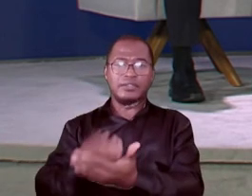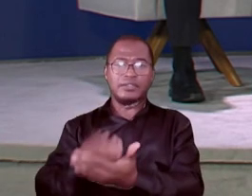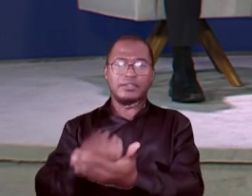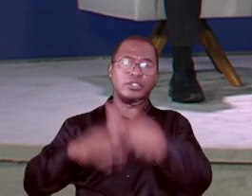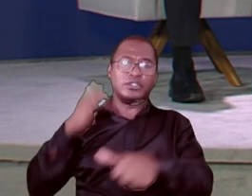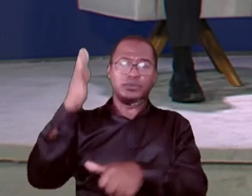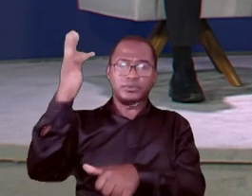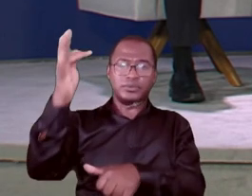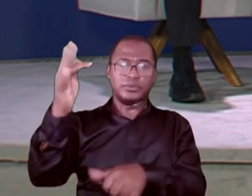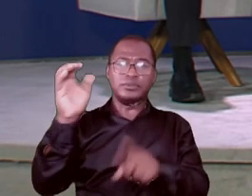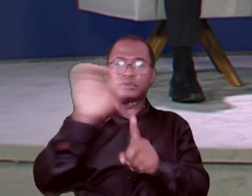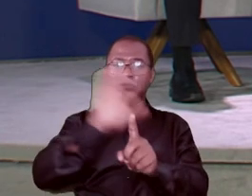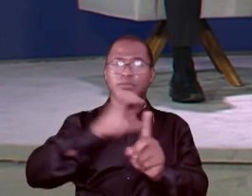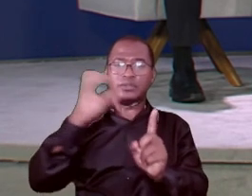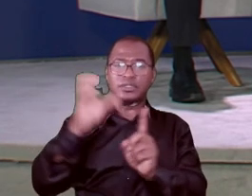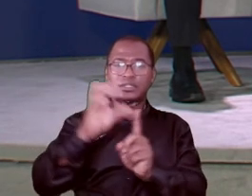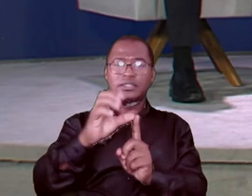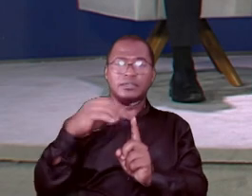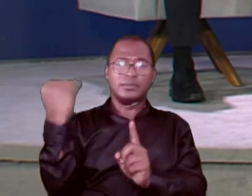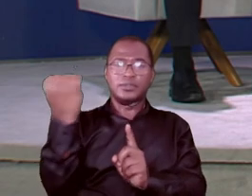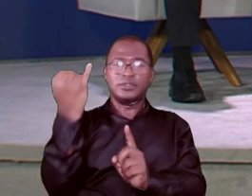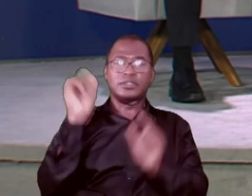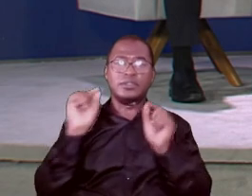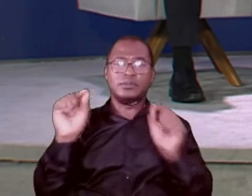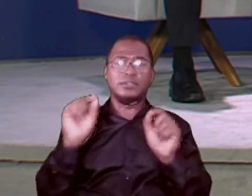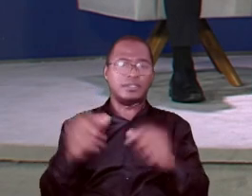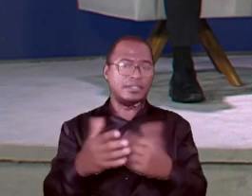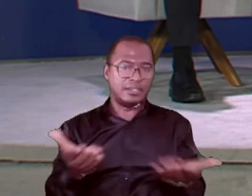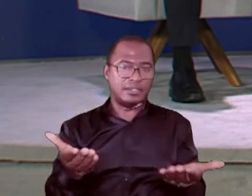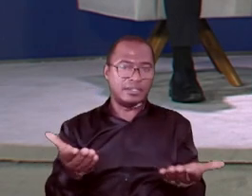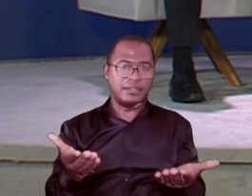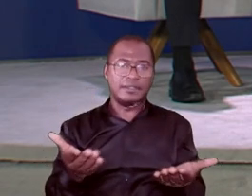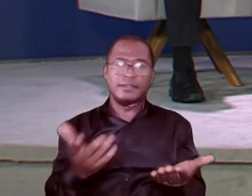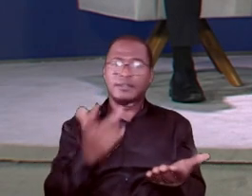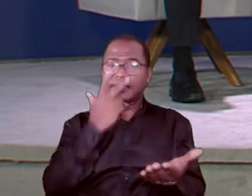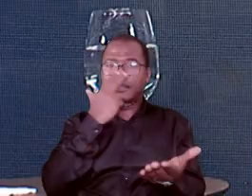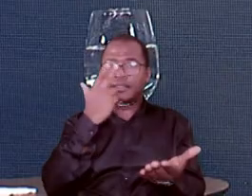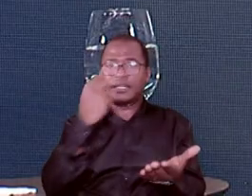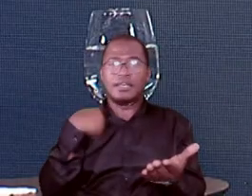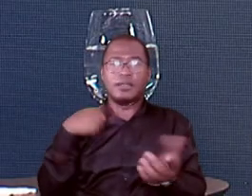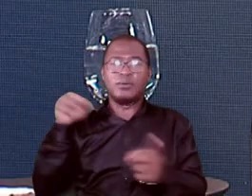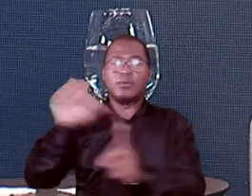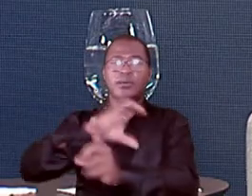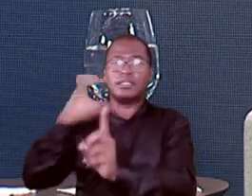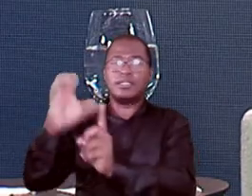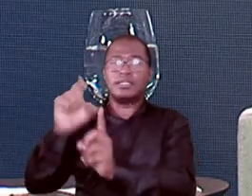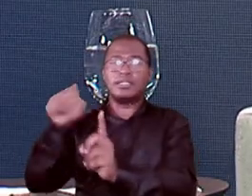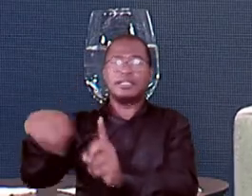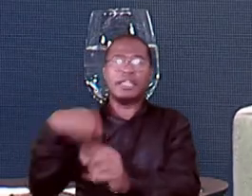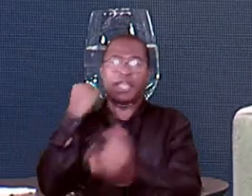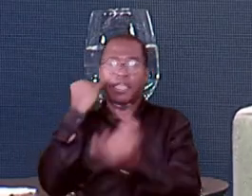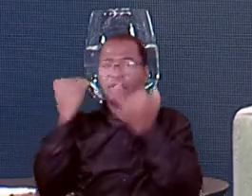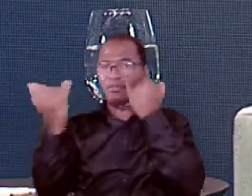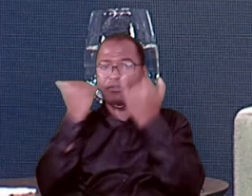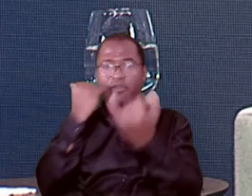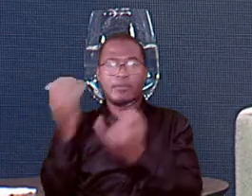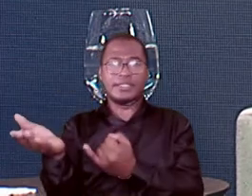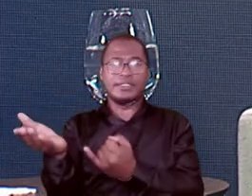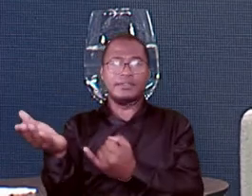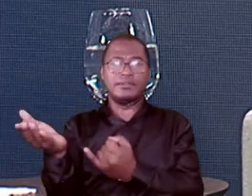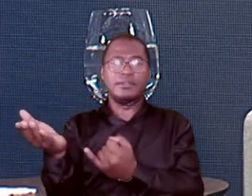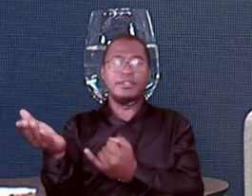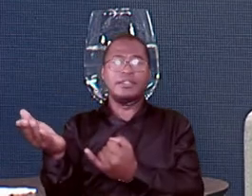tem um ativo valioso na mão que é o dado e o dado ele ele tem nesse novo